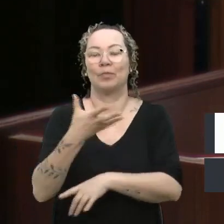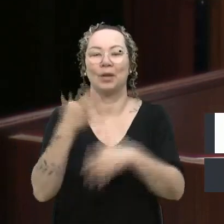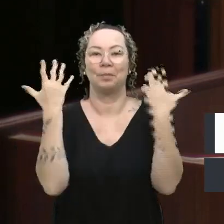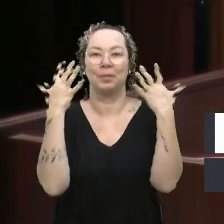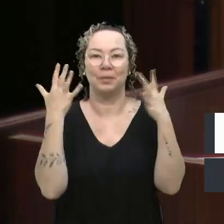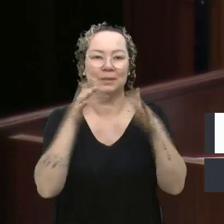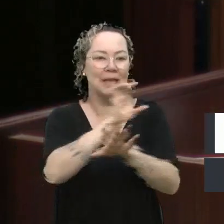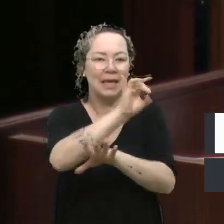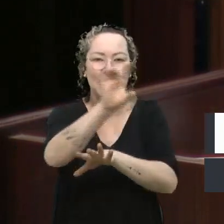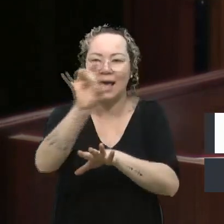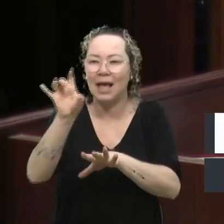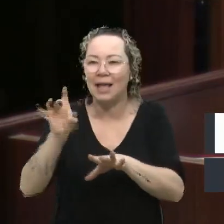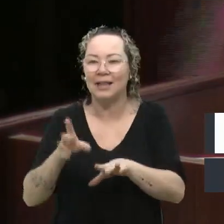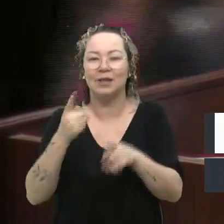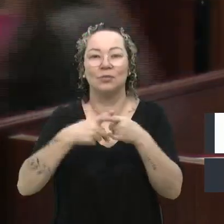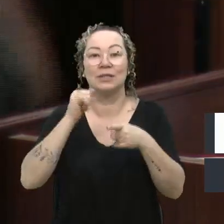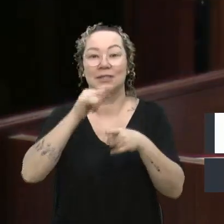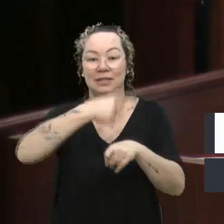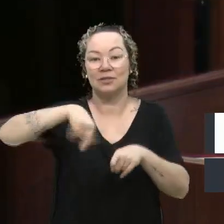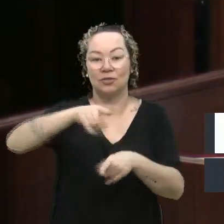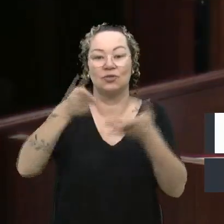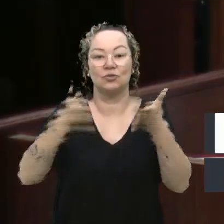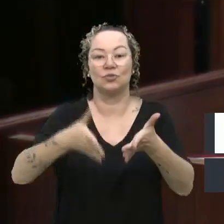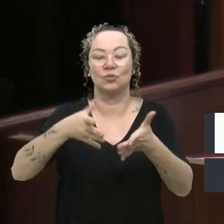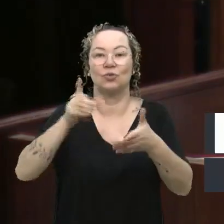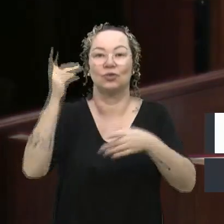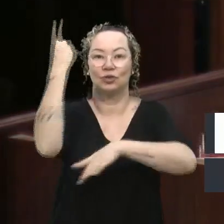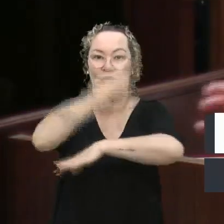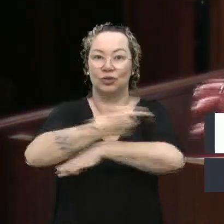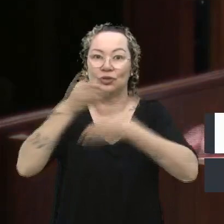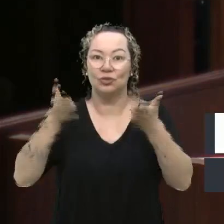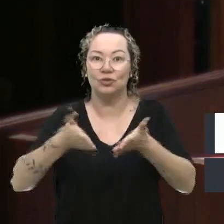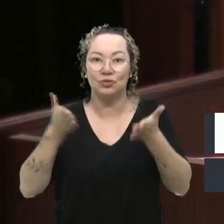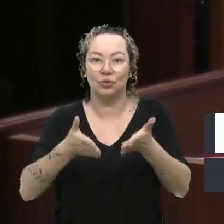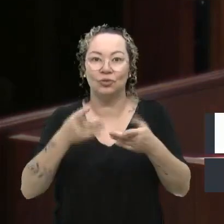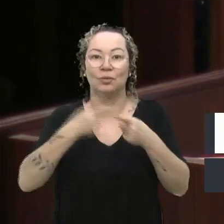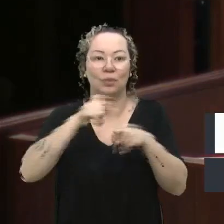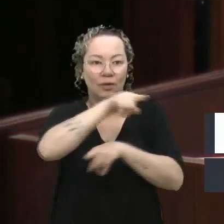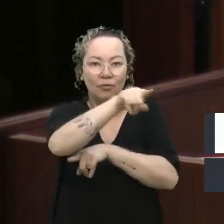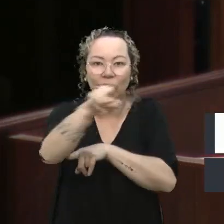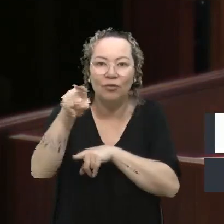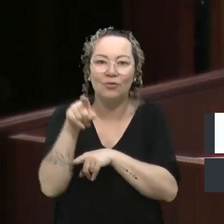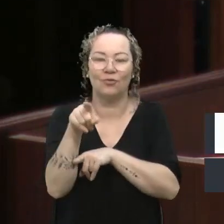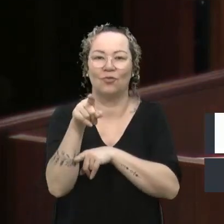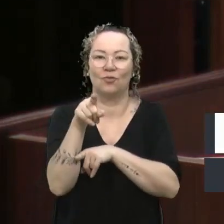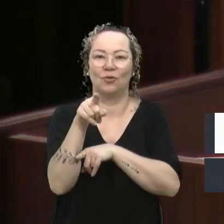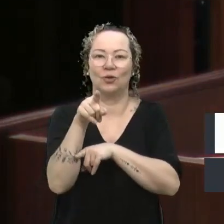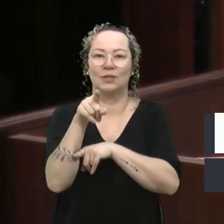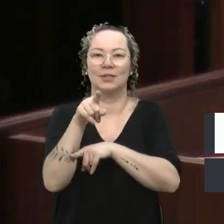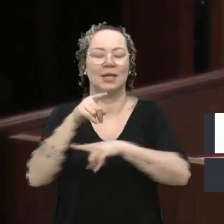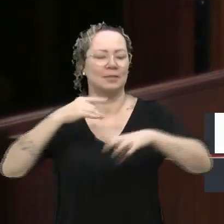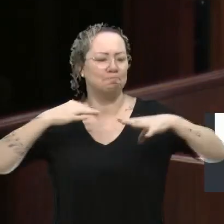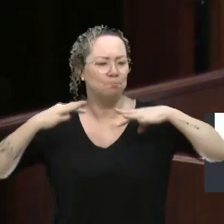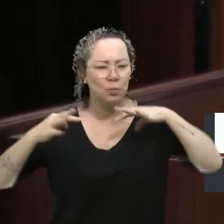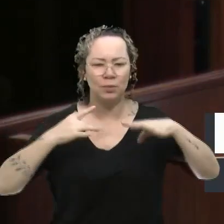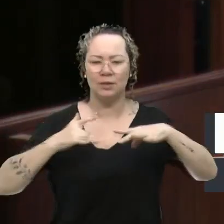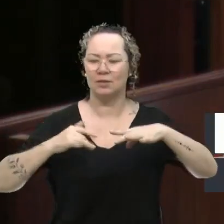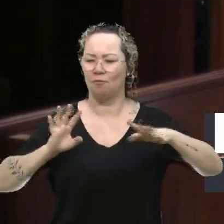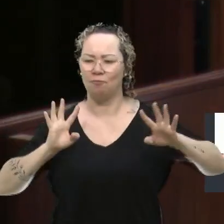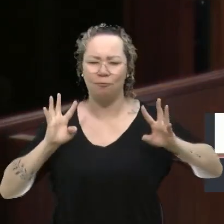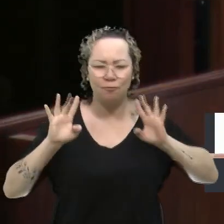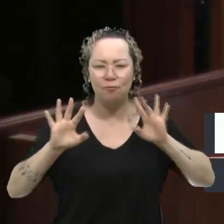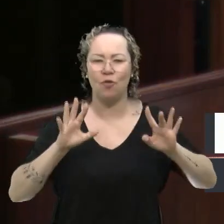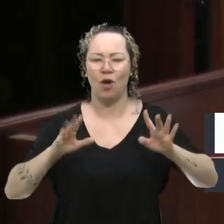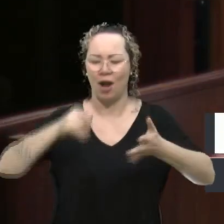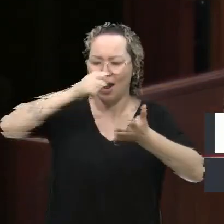cada um, porque se nós estamos aqui no dia de hoje, é porque vocês se mobilizaram, fizeram o